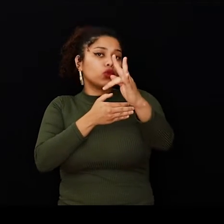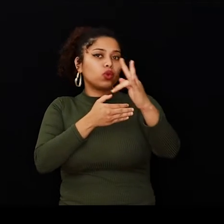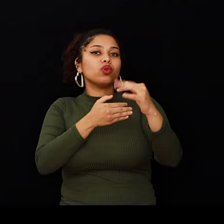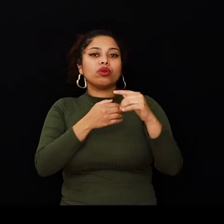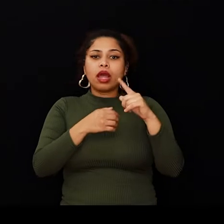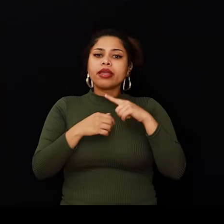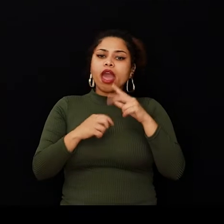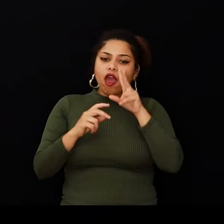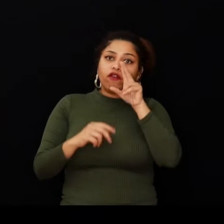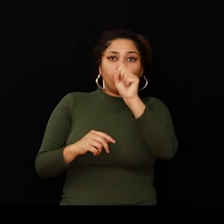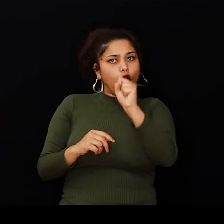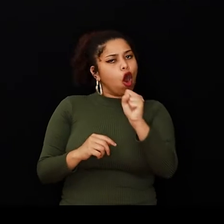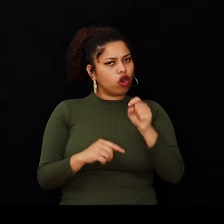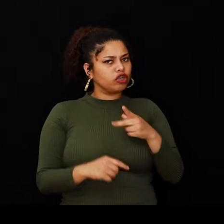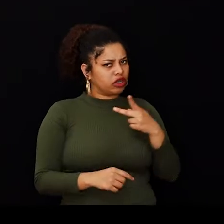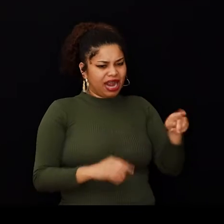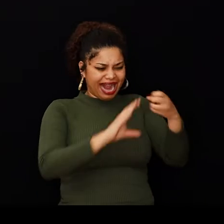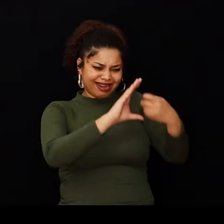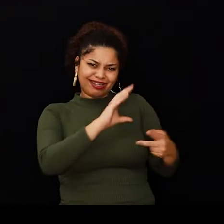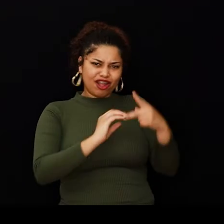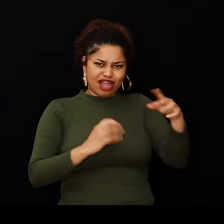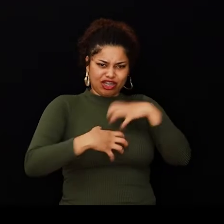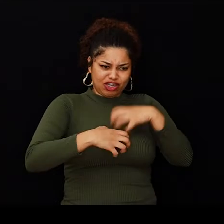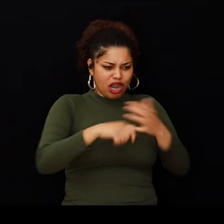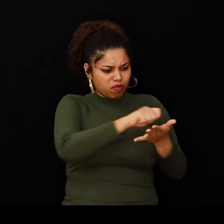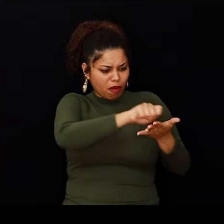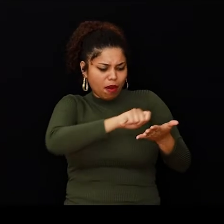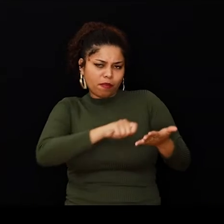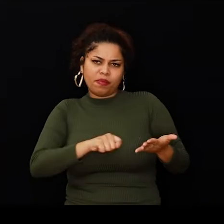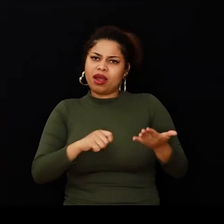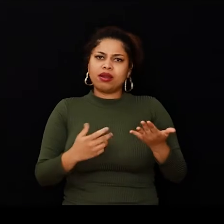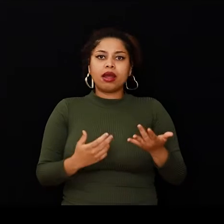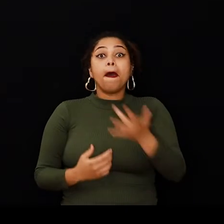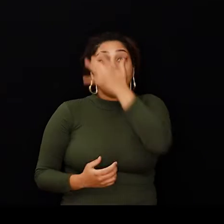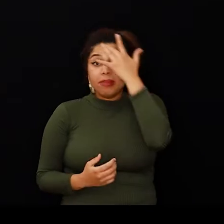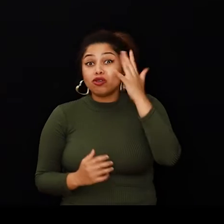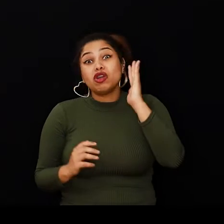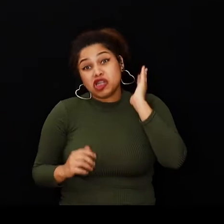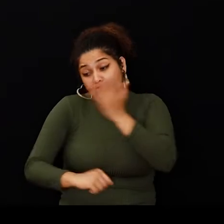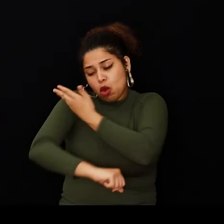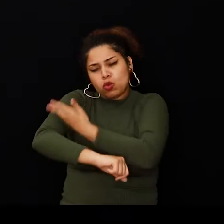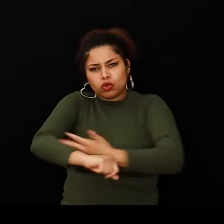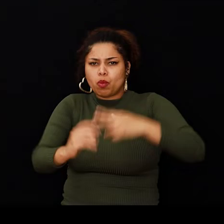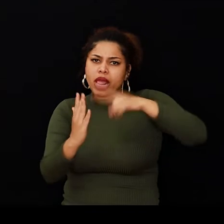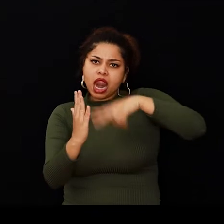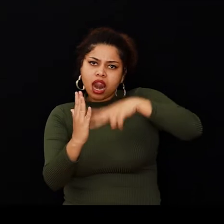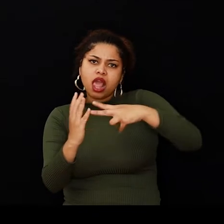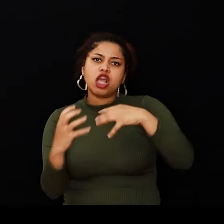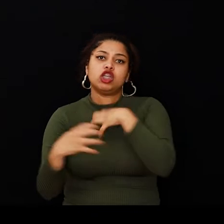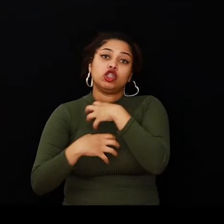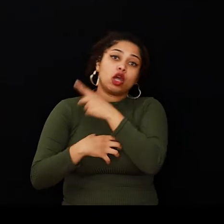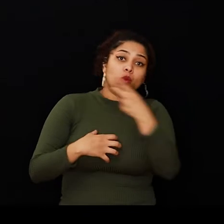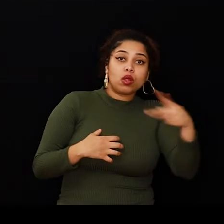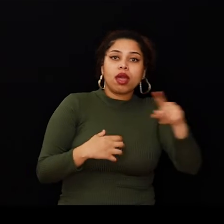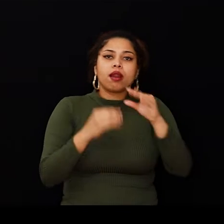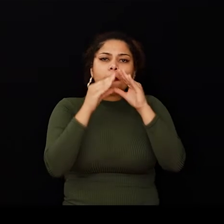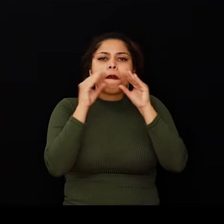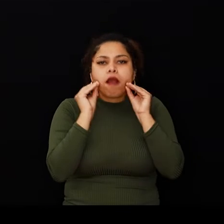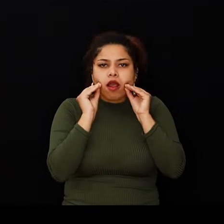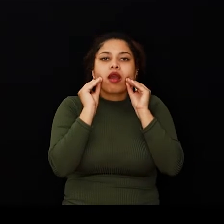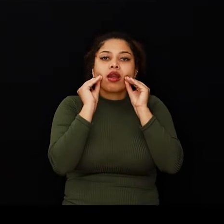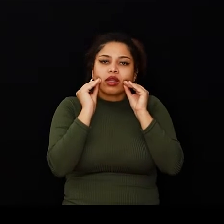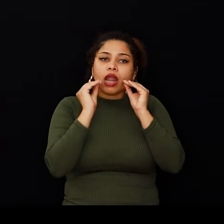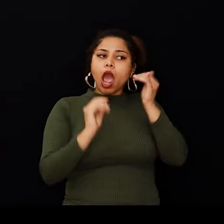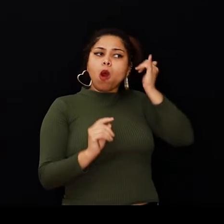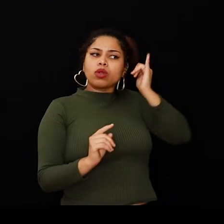na narrativa, que é um movimento muito forte no Machado, né? Que um leitor habituado ao Machado está acostumado com